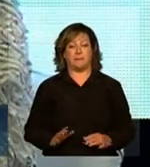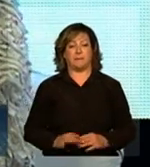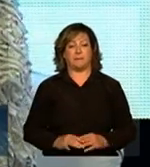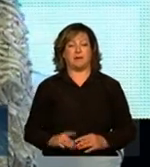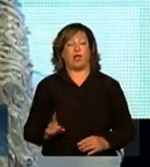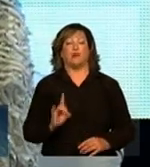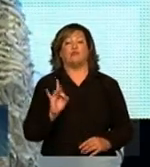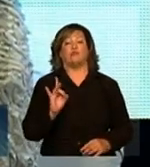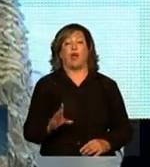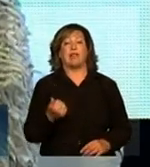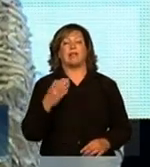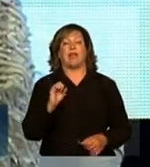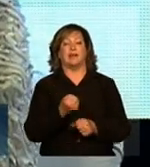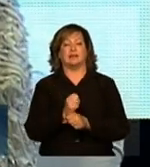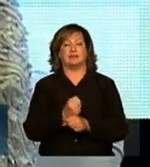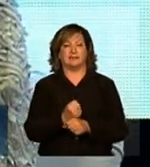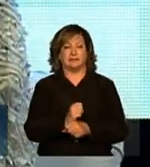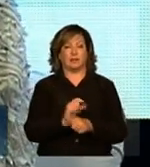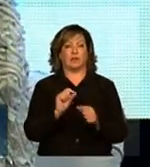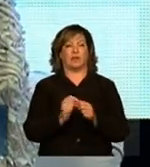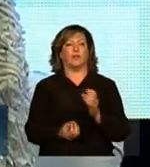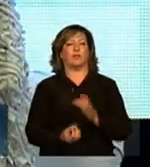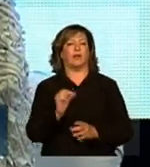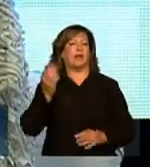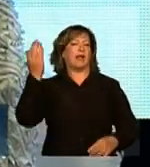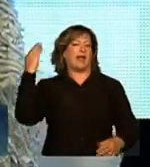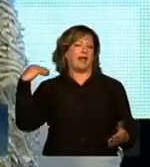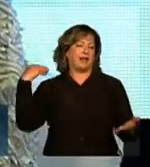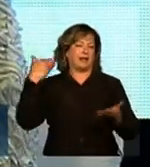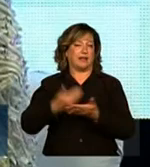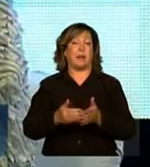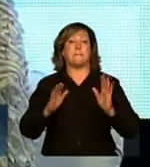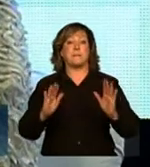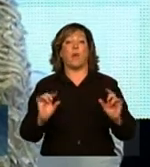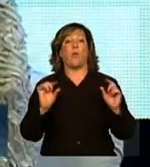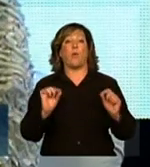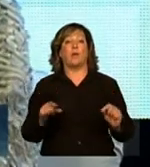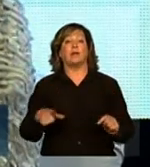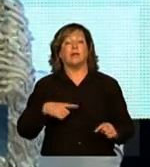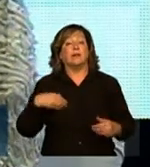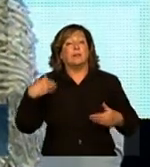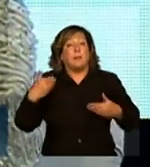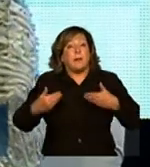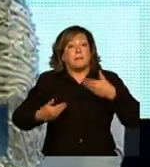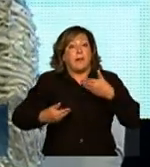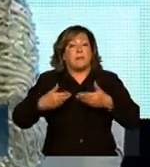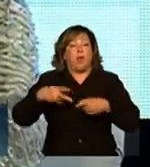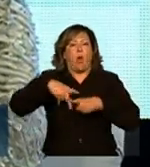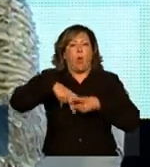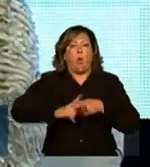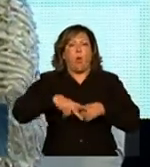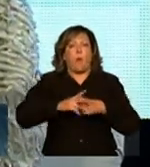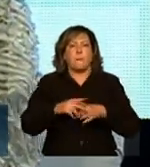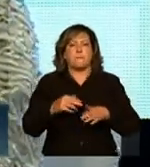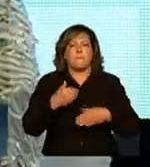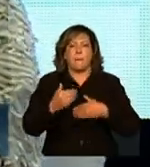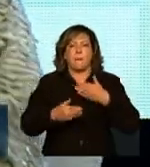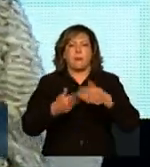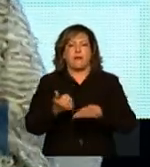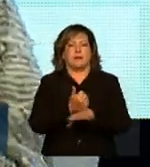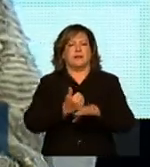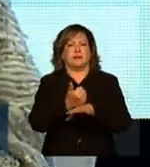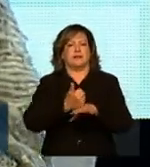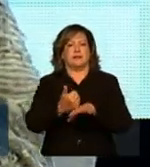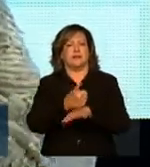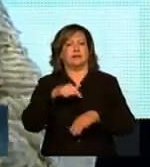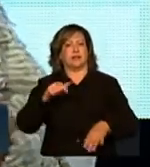não só os 10 anos daquilo que ele foi criado há 10 anos atrás, mas daquilo que ele veio sendo reformado, reconstruído ao